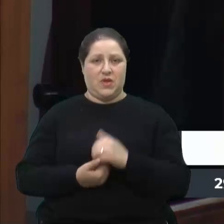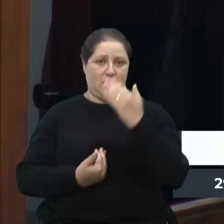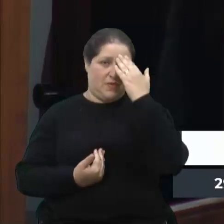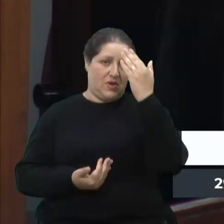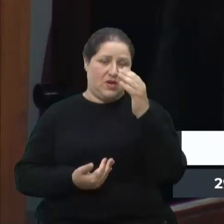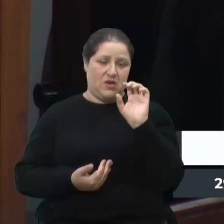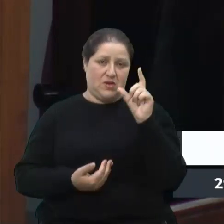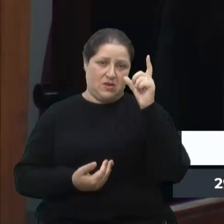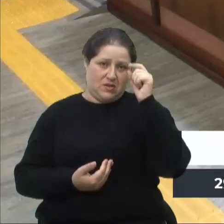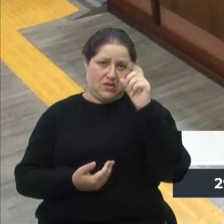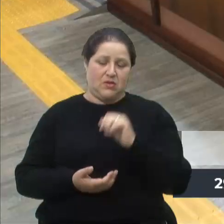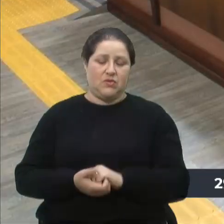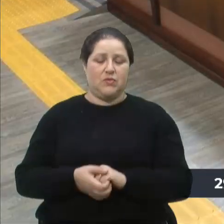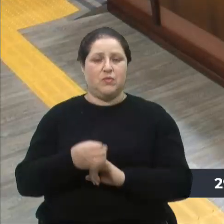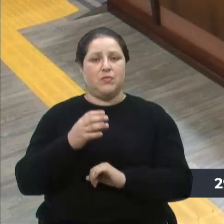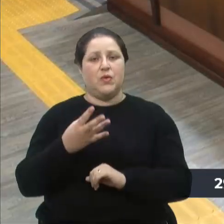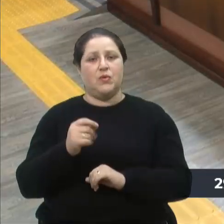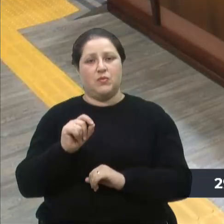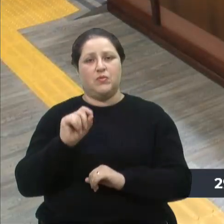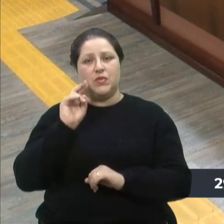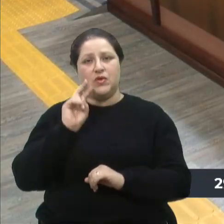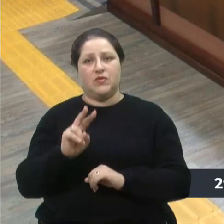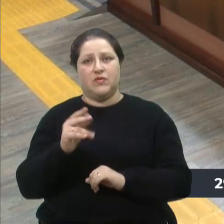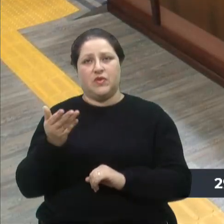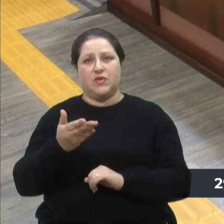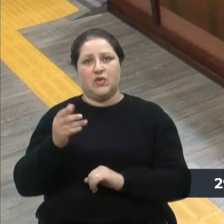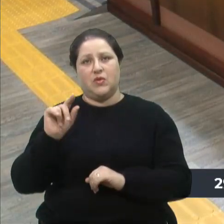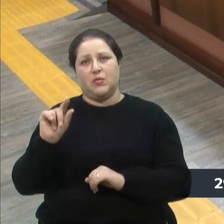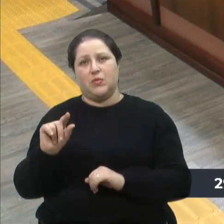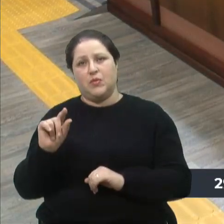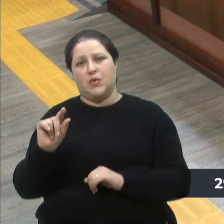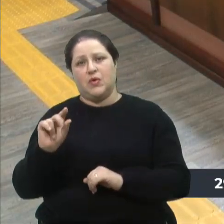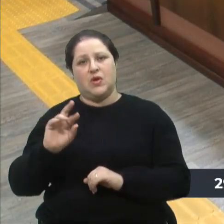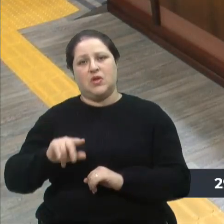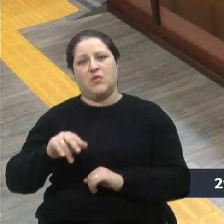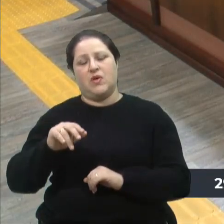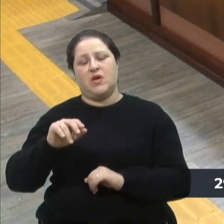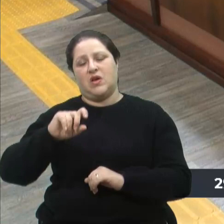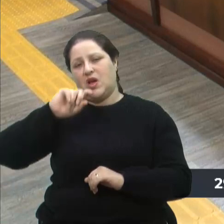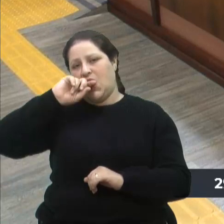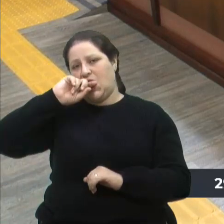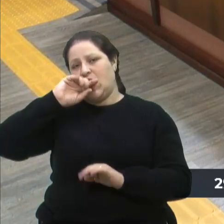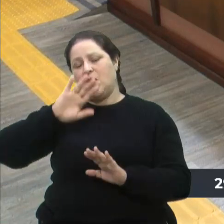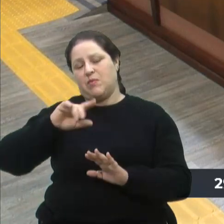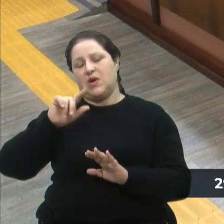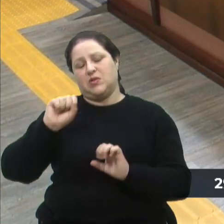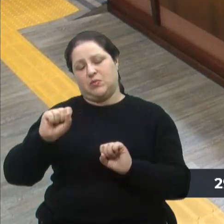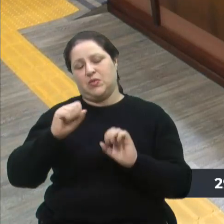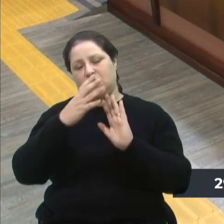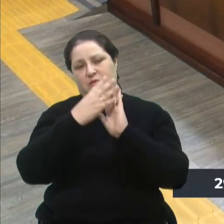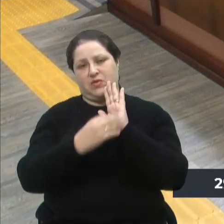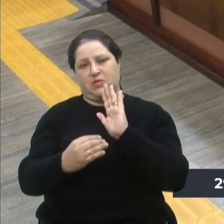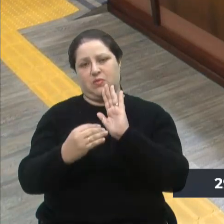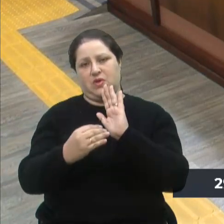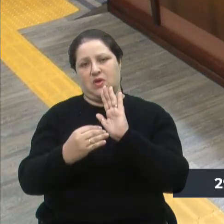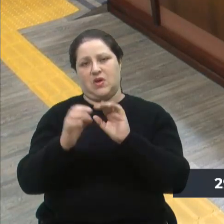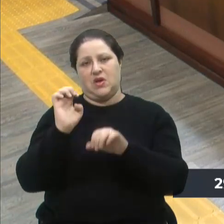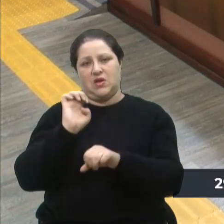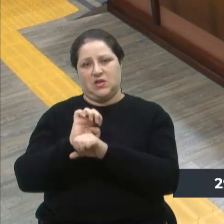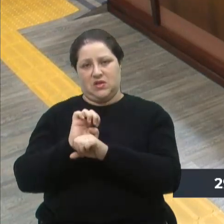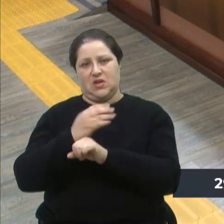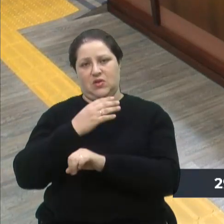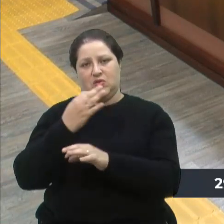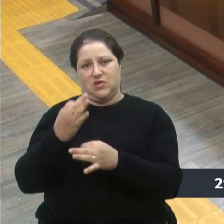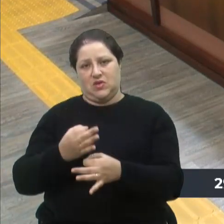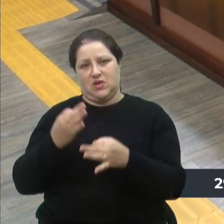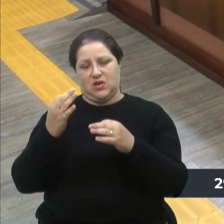vereador Scalco. Bom, o que a gente vê aqui é um pouquinho, não é nem a questão de inveja, mas é se espelhar, né, num estado que está dando certo. Mas